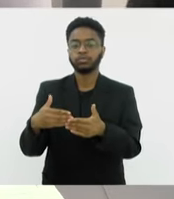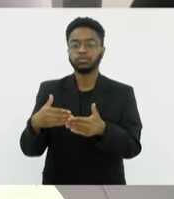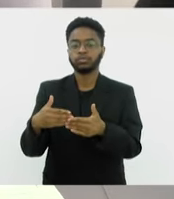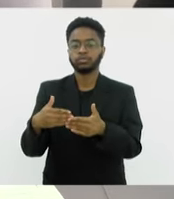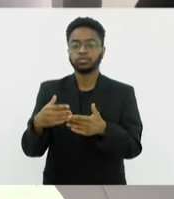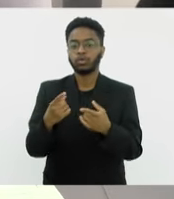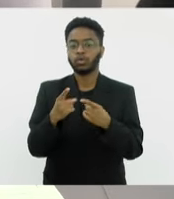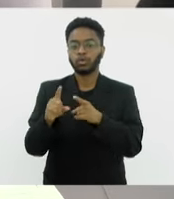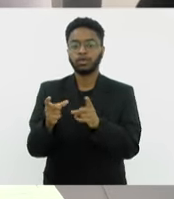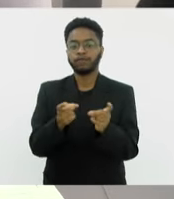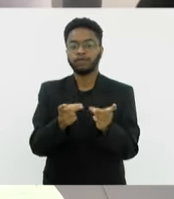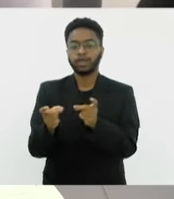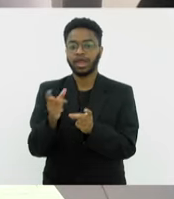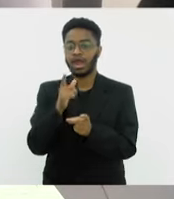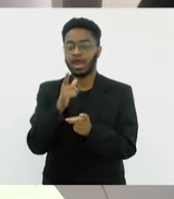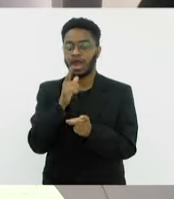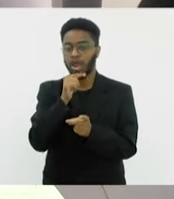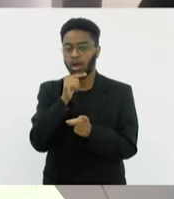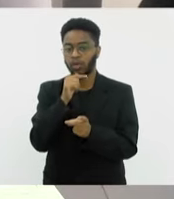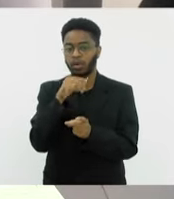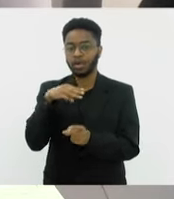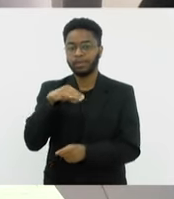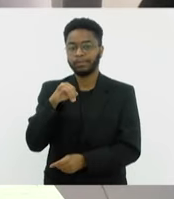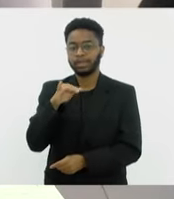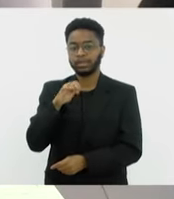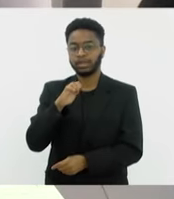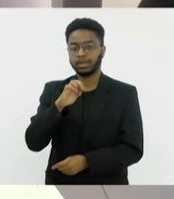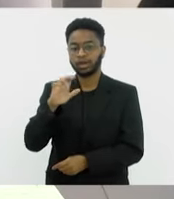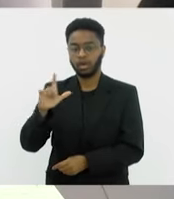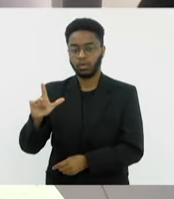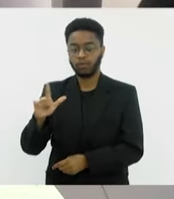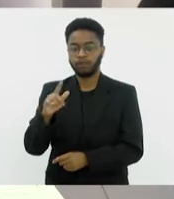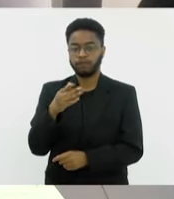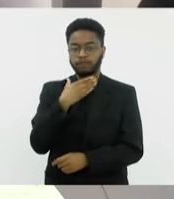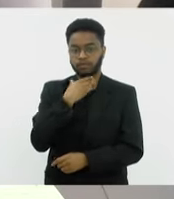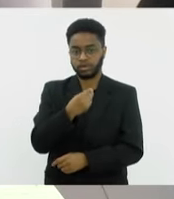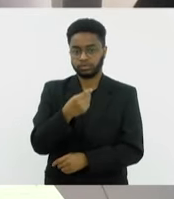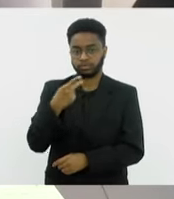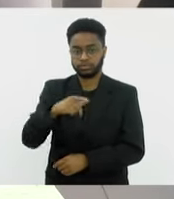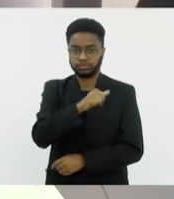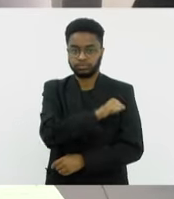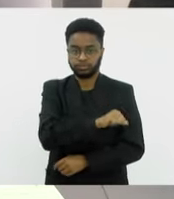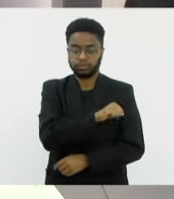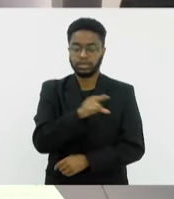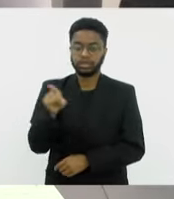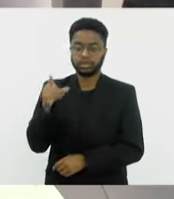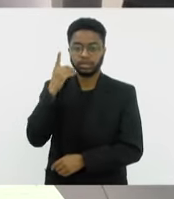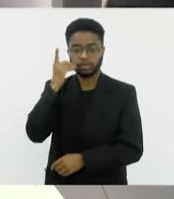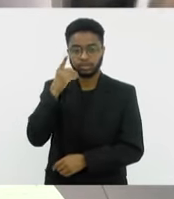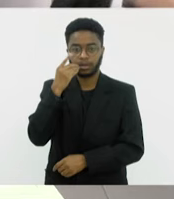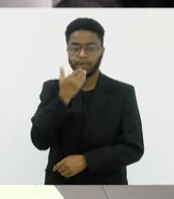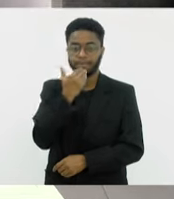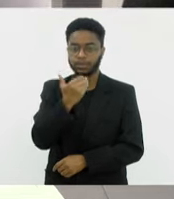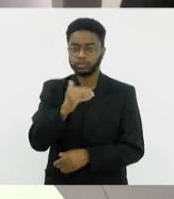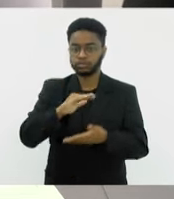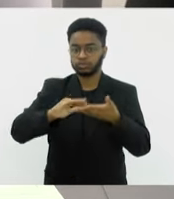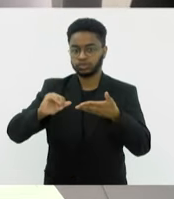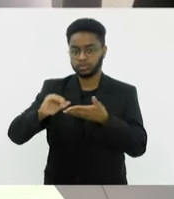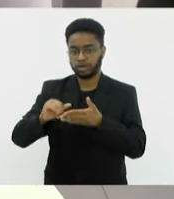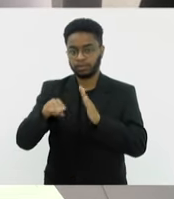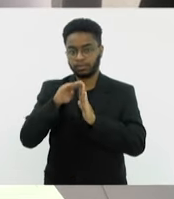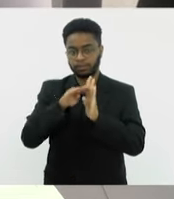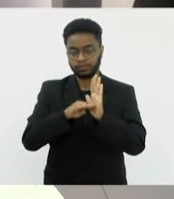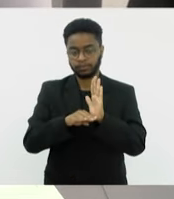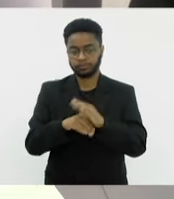de água mineral falsificada no âmbito do Estado do Rio de Janeiro. O deputado Tande pediu como autor para retirar de